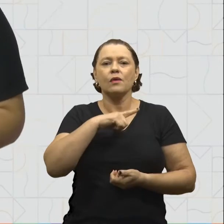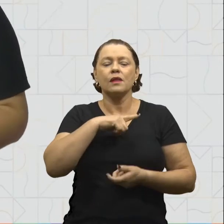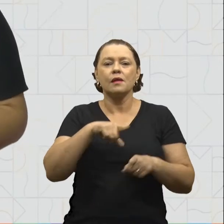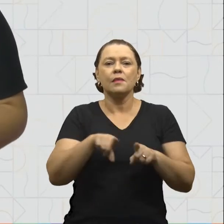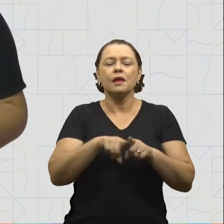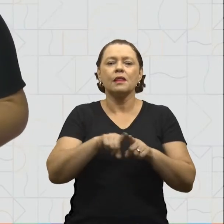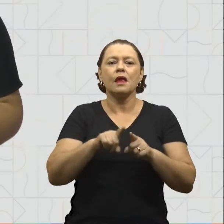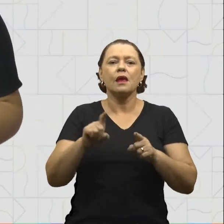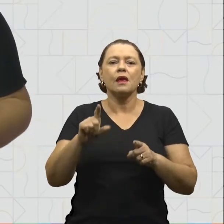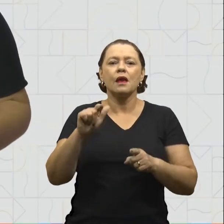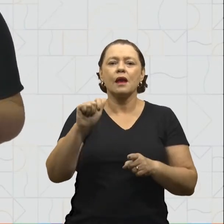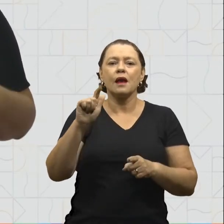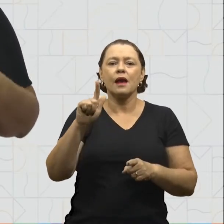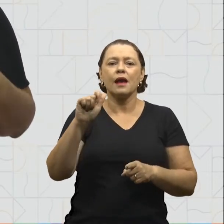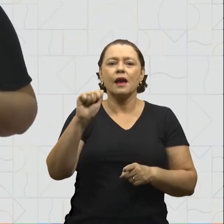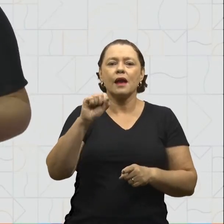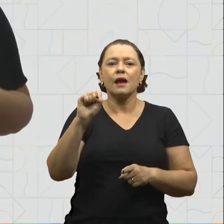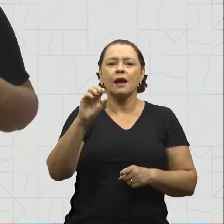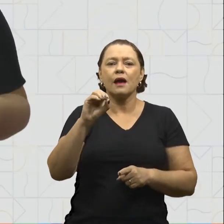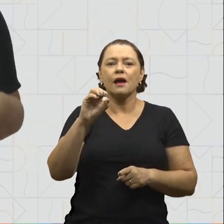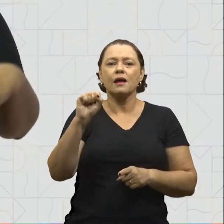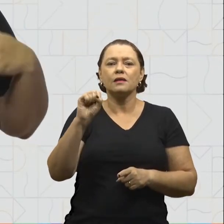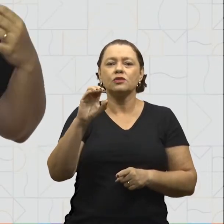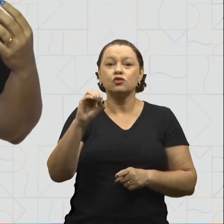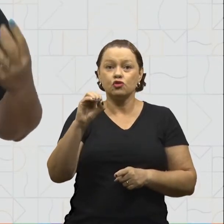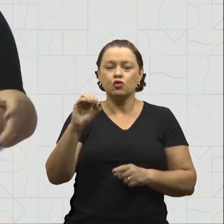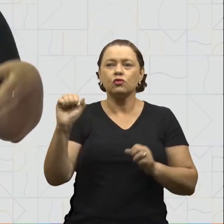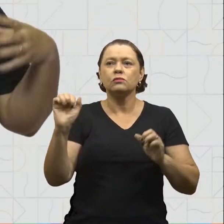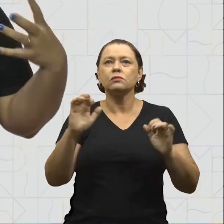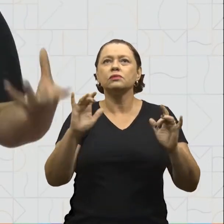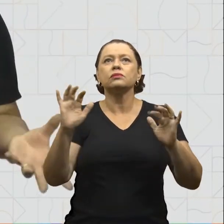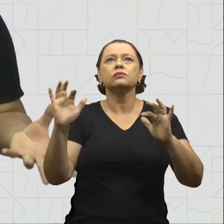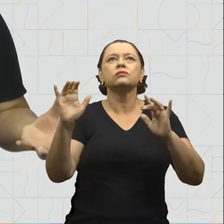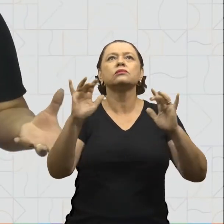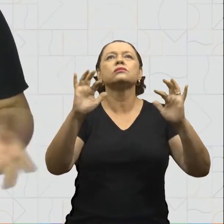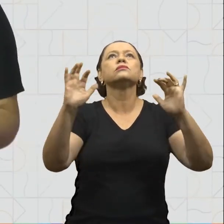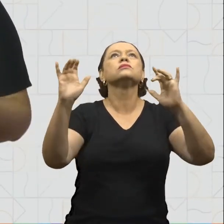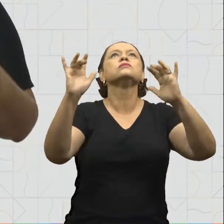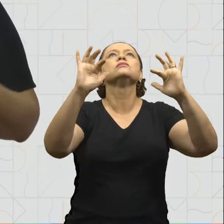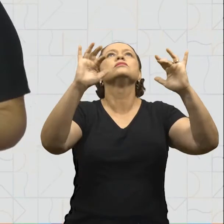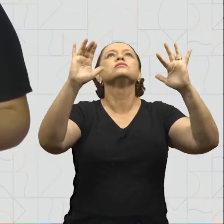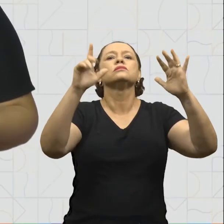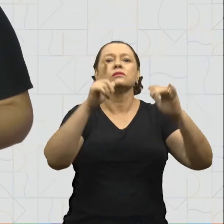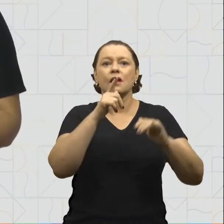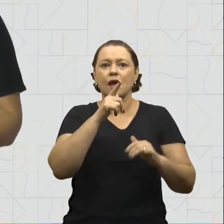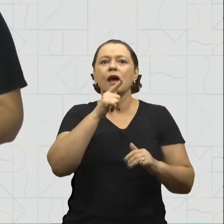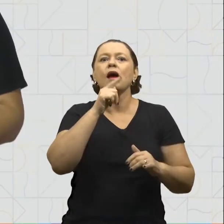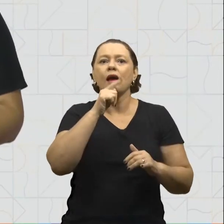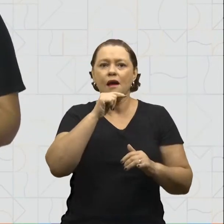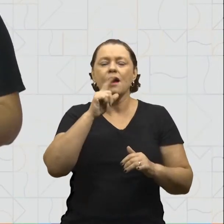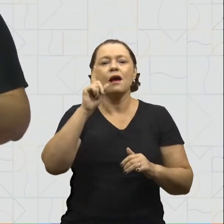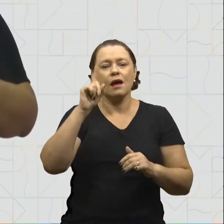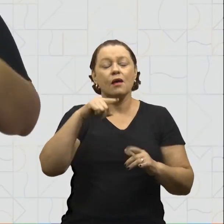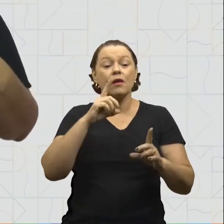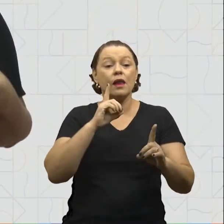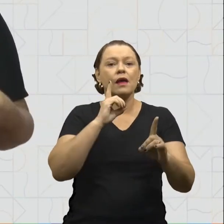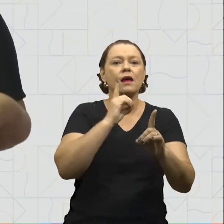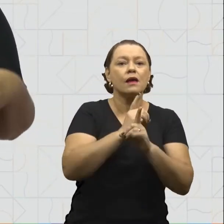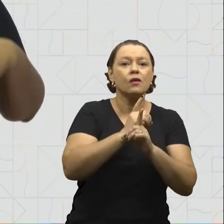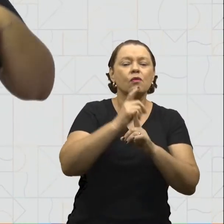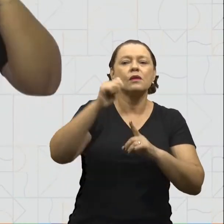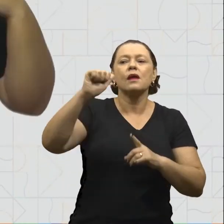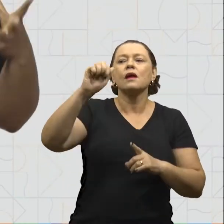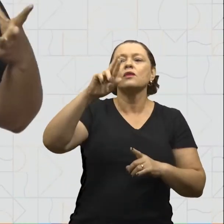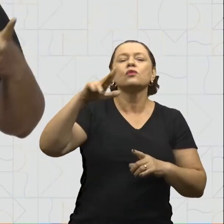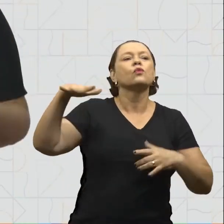gasoso. O estado gasoso pode ser chamado também de vapor de água. O vapor de água é encontrado no ar